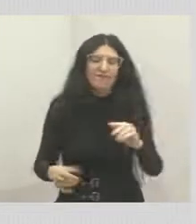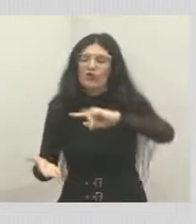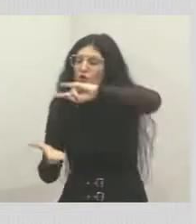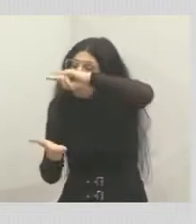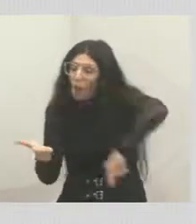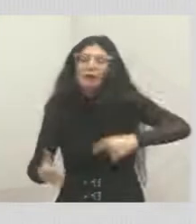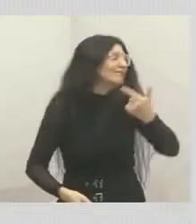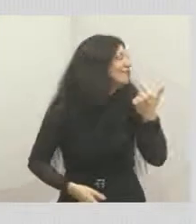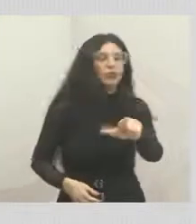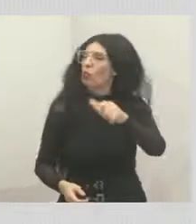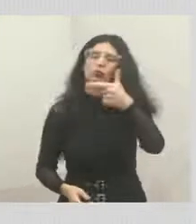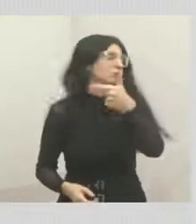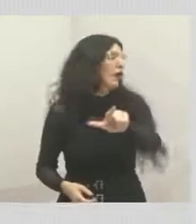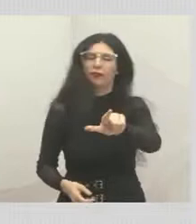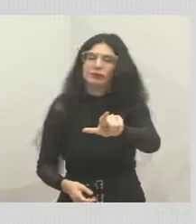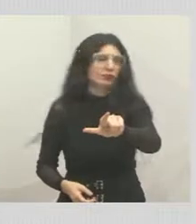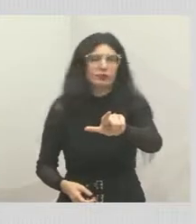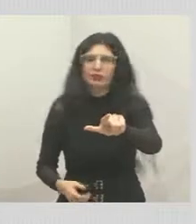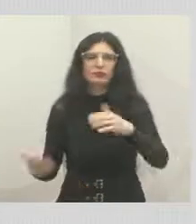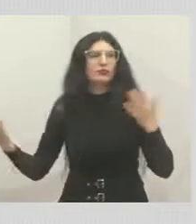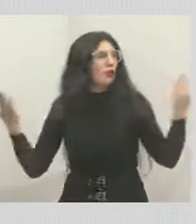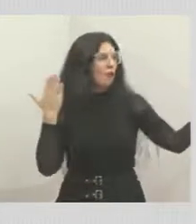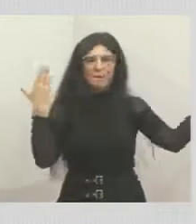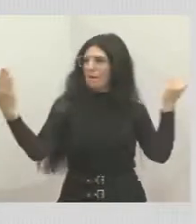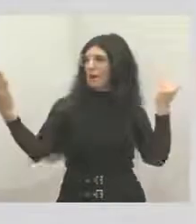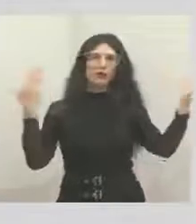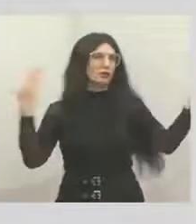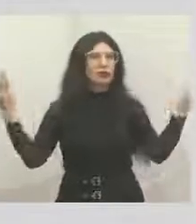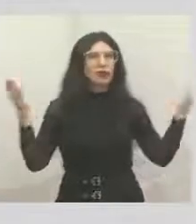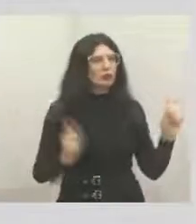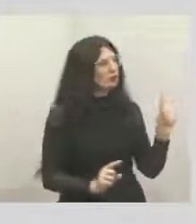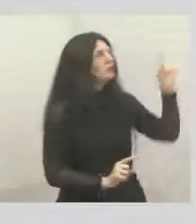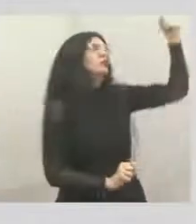essa é a diferença de um quadro para outro.